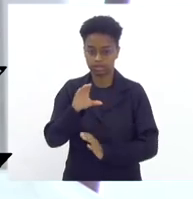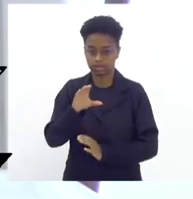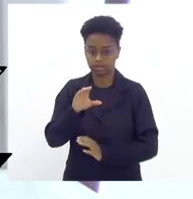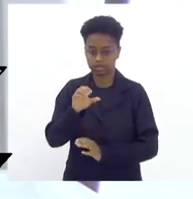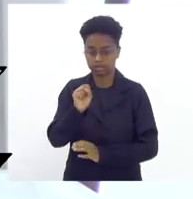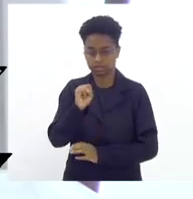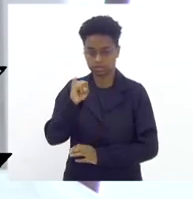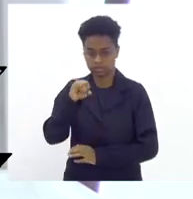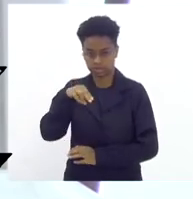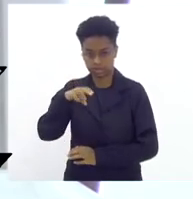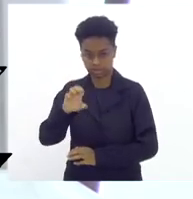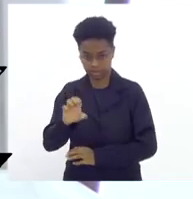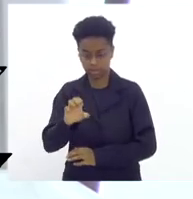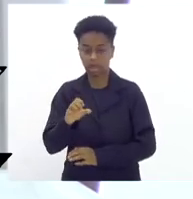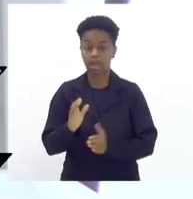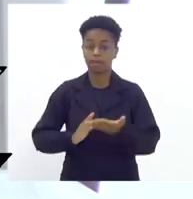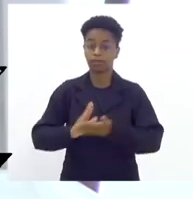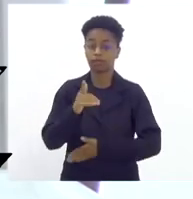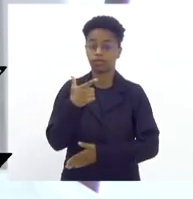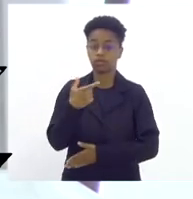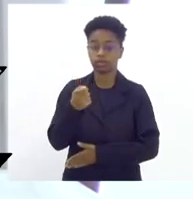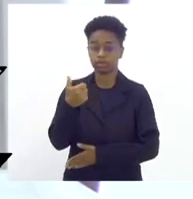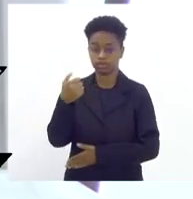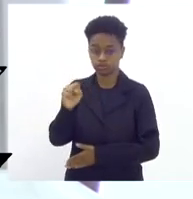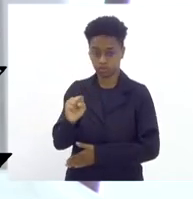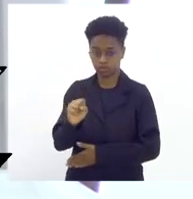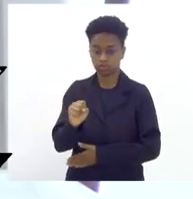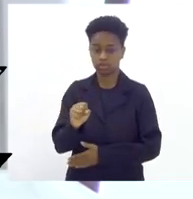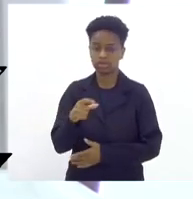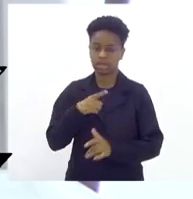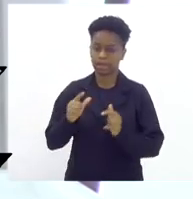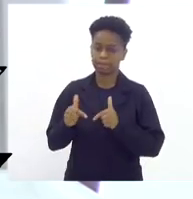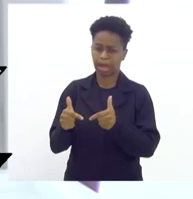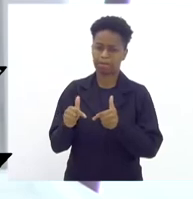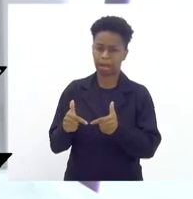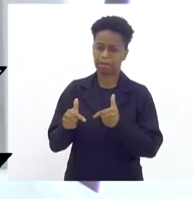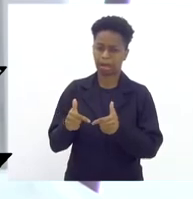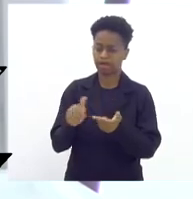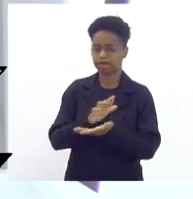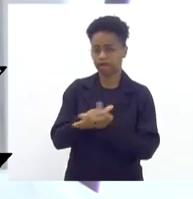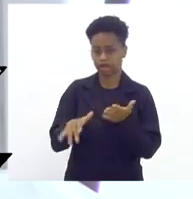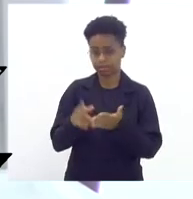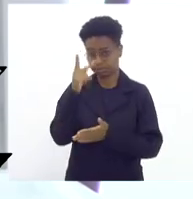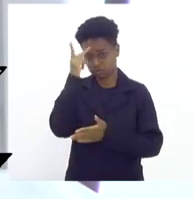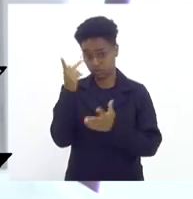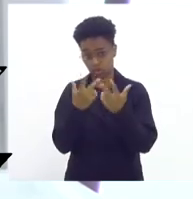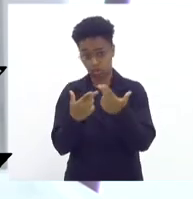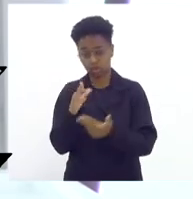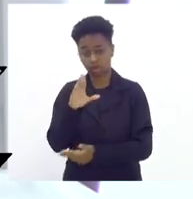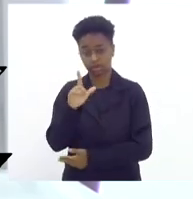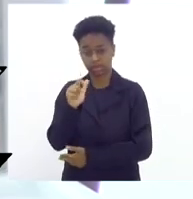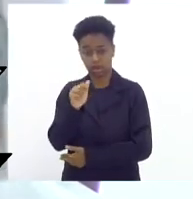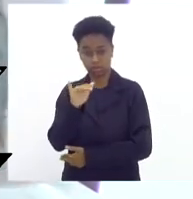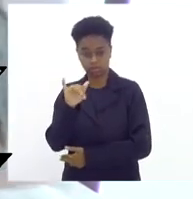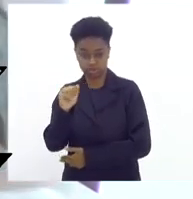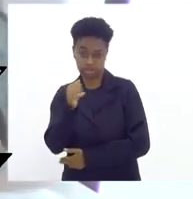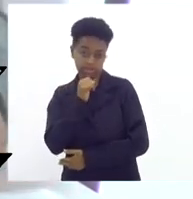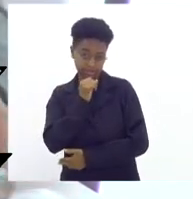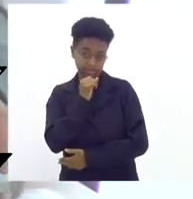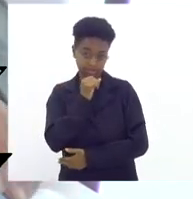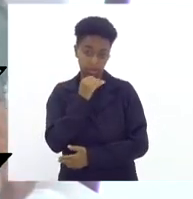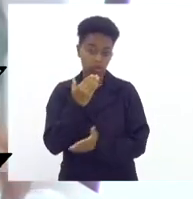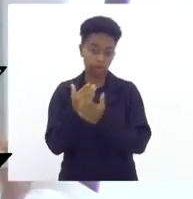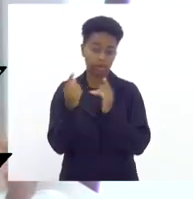aprovado em 2018 por muitas ações de pessoas como a nossa Cláudia Cunha por exemplo que começou